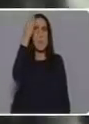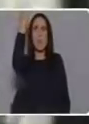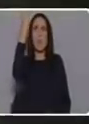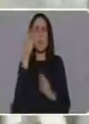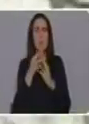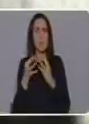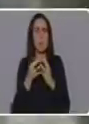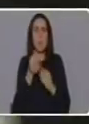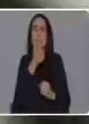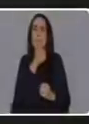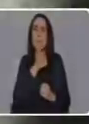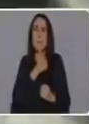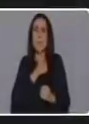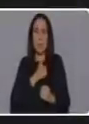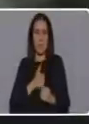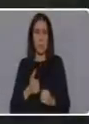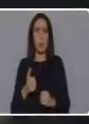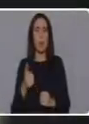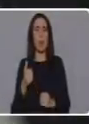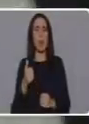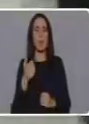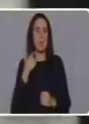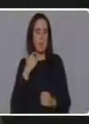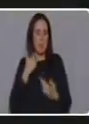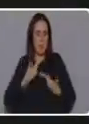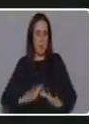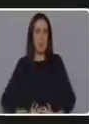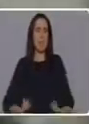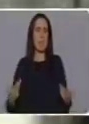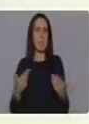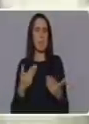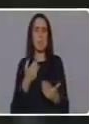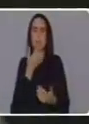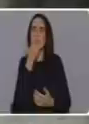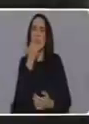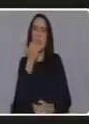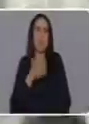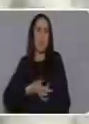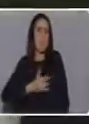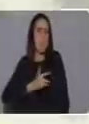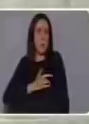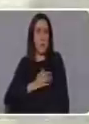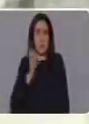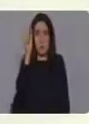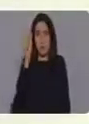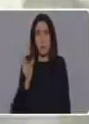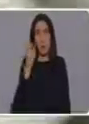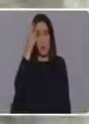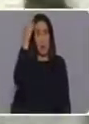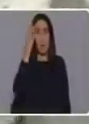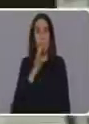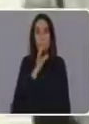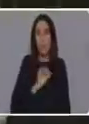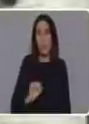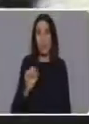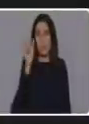milho vermelho, cravo de carne, bago de amor, filho de um rei, que